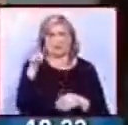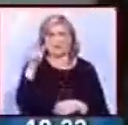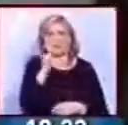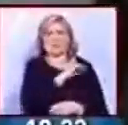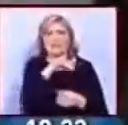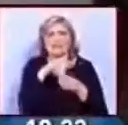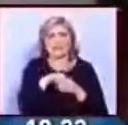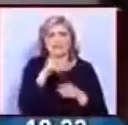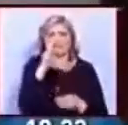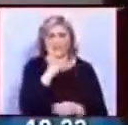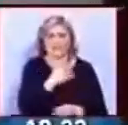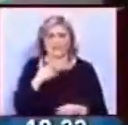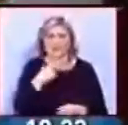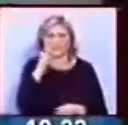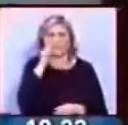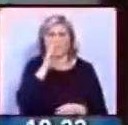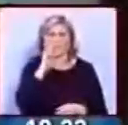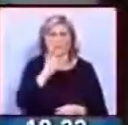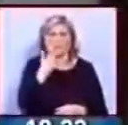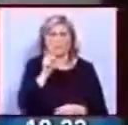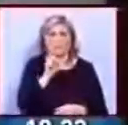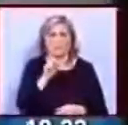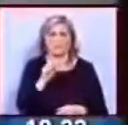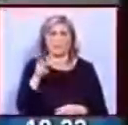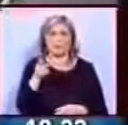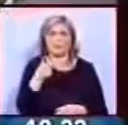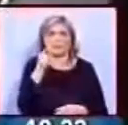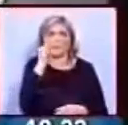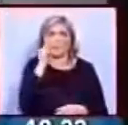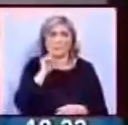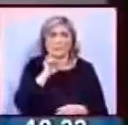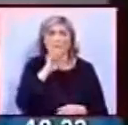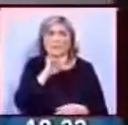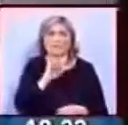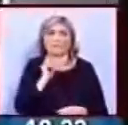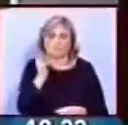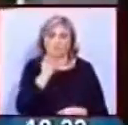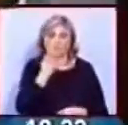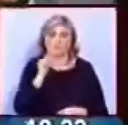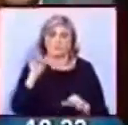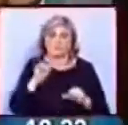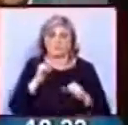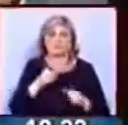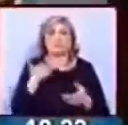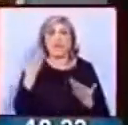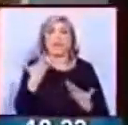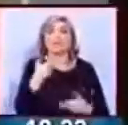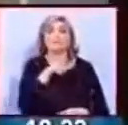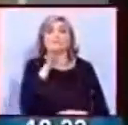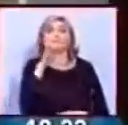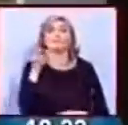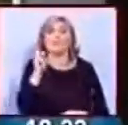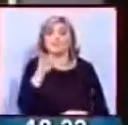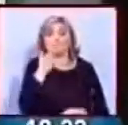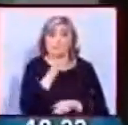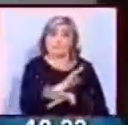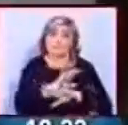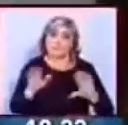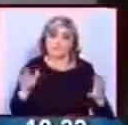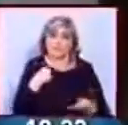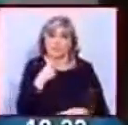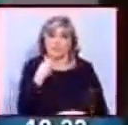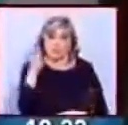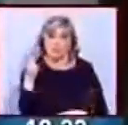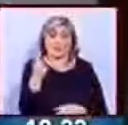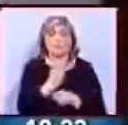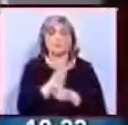saudável? Sim. Os teus pais não fumam? O meu pai e a minha mãe fumam. Então o que é que lhe vais dizer agora? Para deixar de fumar. Porquê